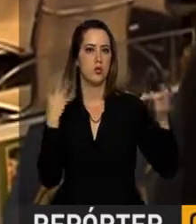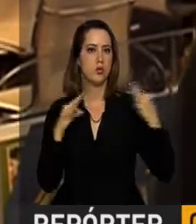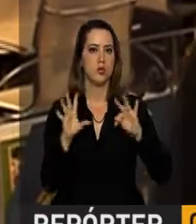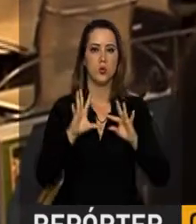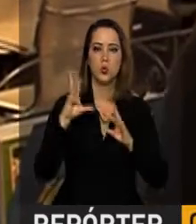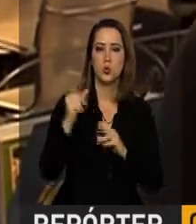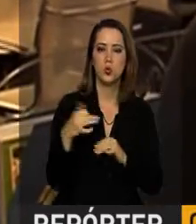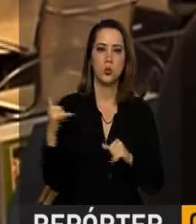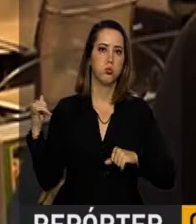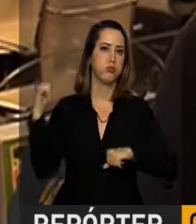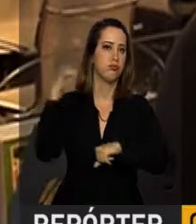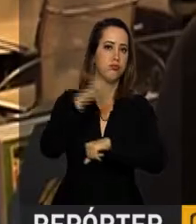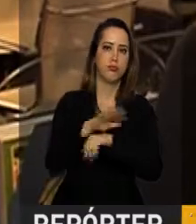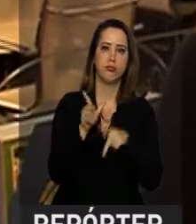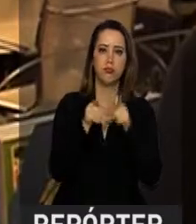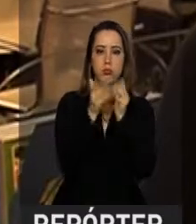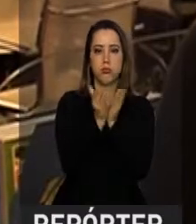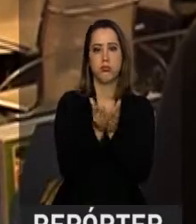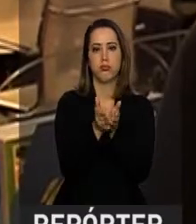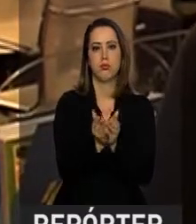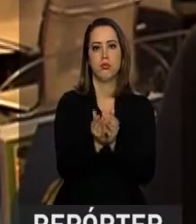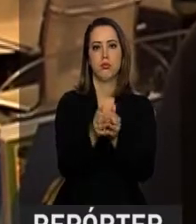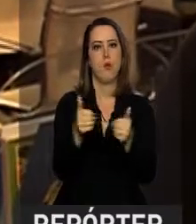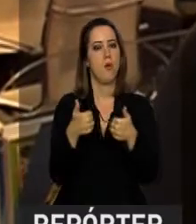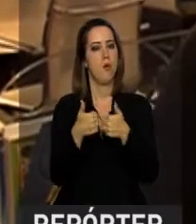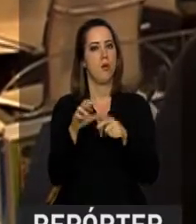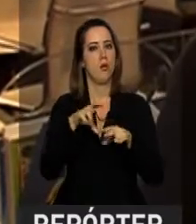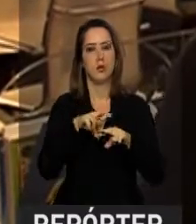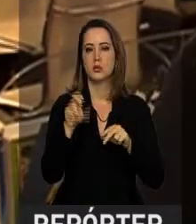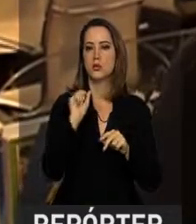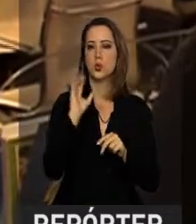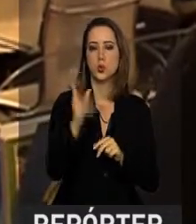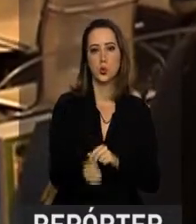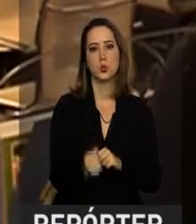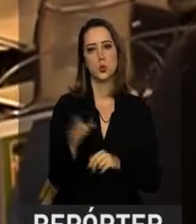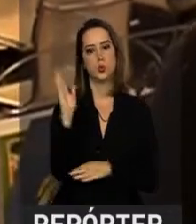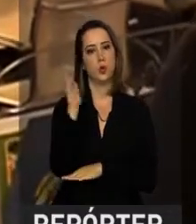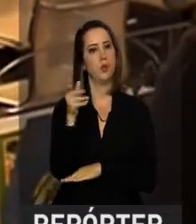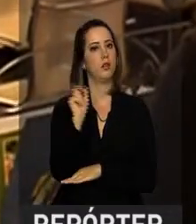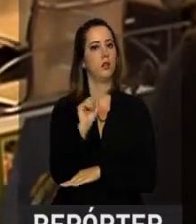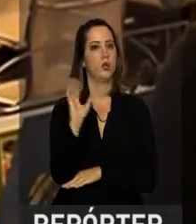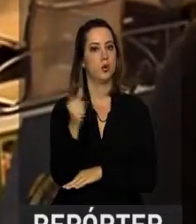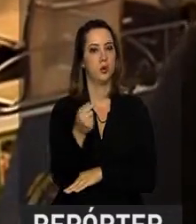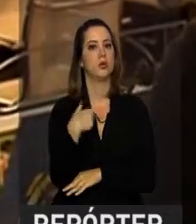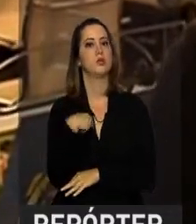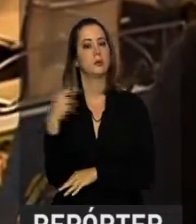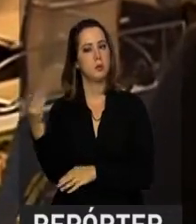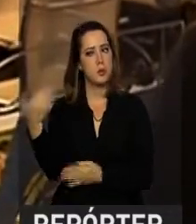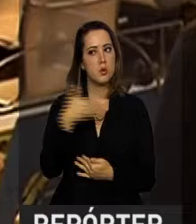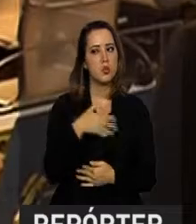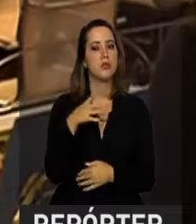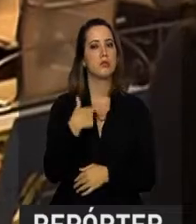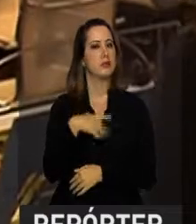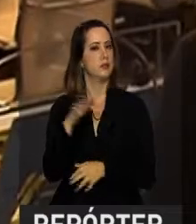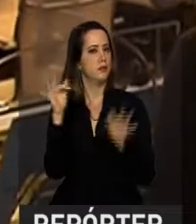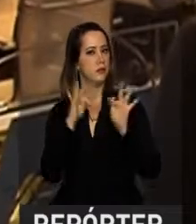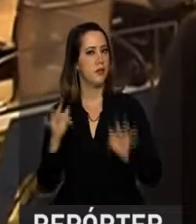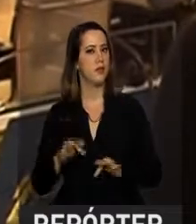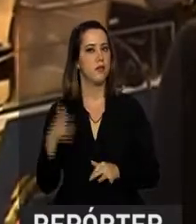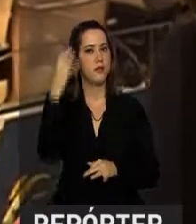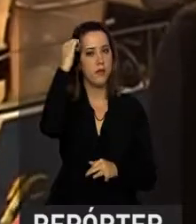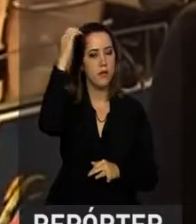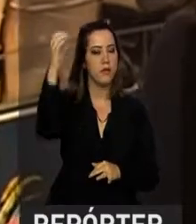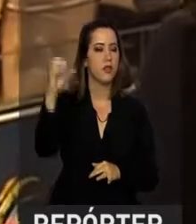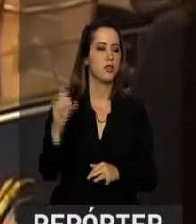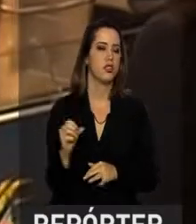passagens cruzeiros marítimos tem hotel o cliente que chegar aqui vai sair satisfeito e com certeza vai viajar muito